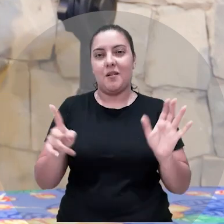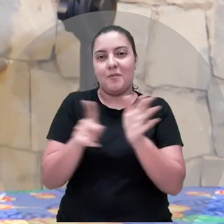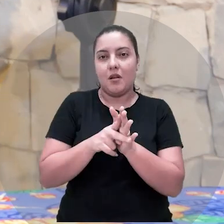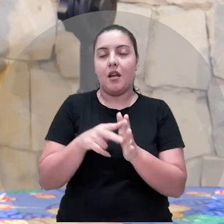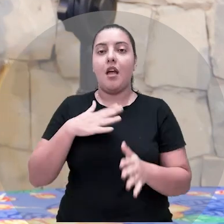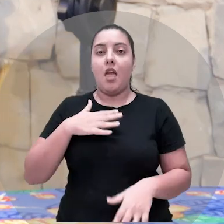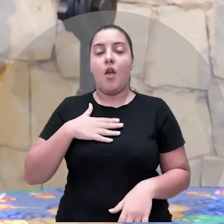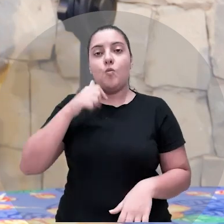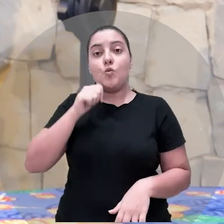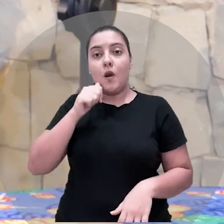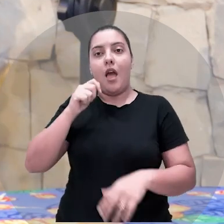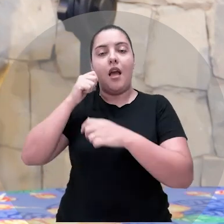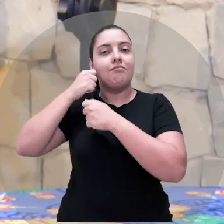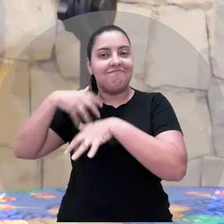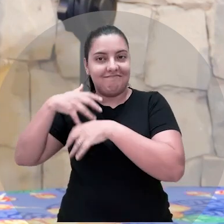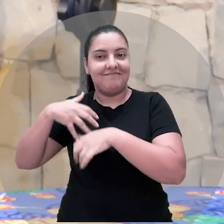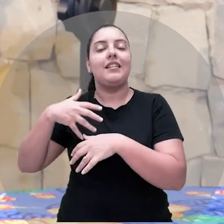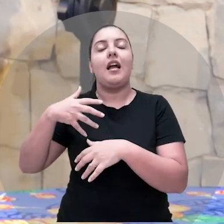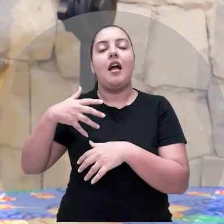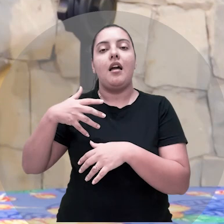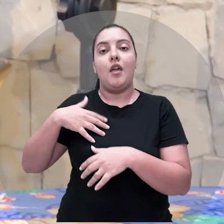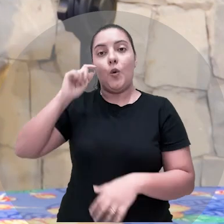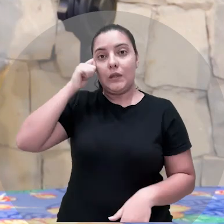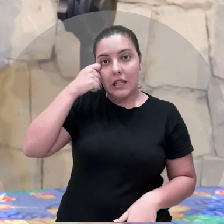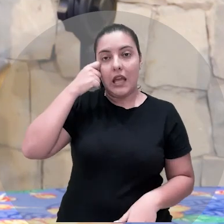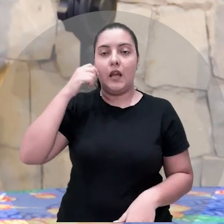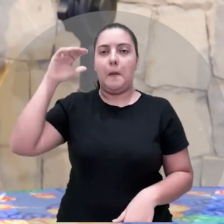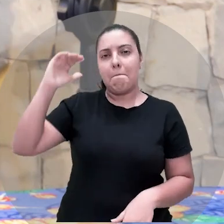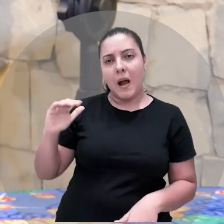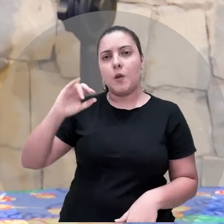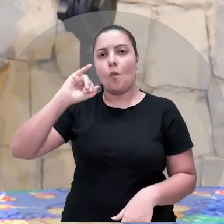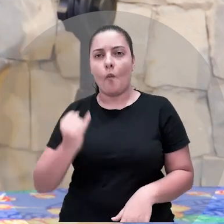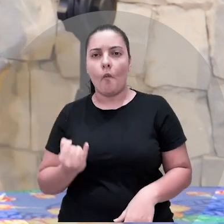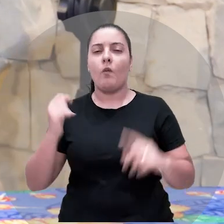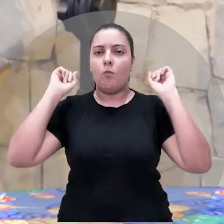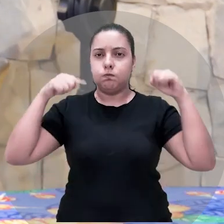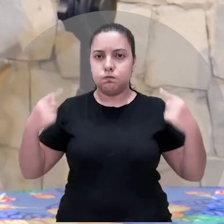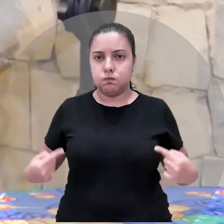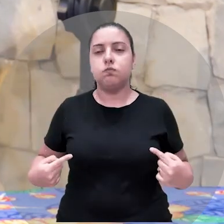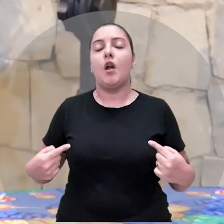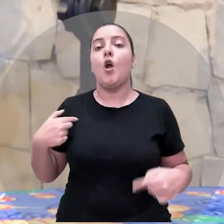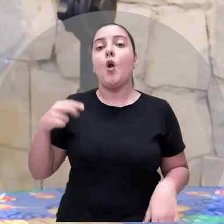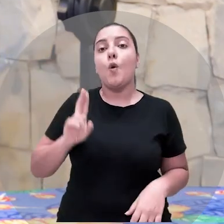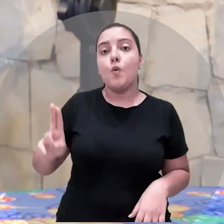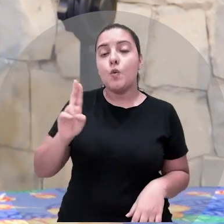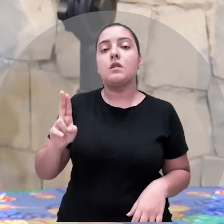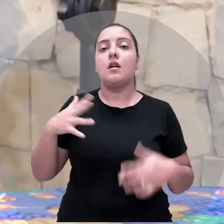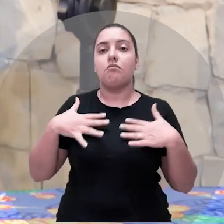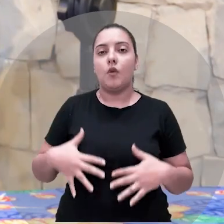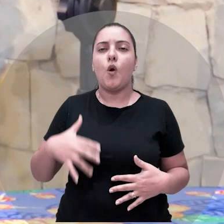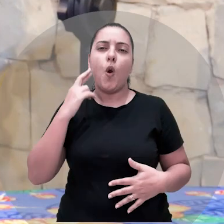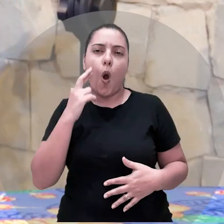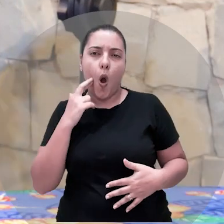a minha descrição eu sou negra é baixa magra tem o cabelos cacheados compridos tô usando